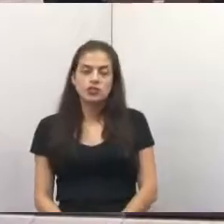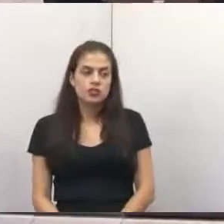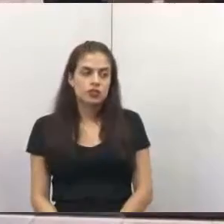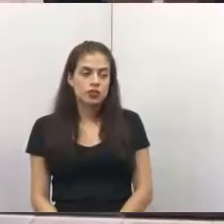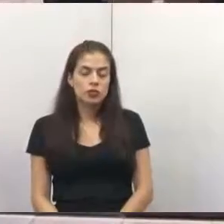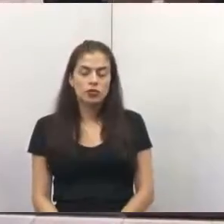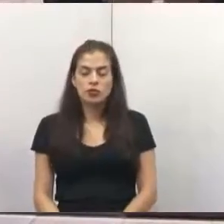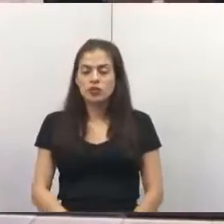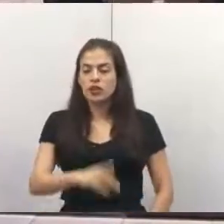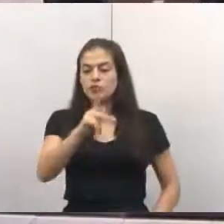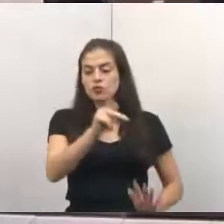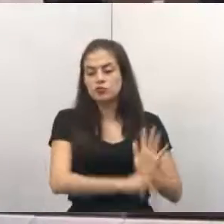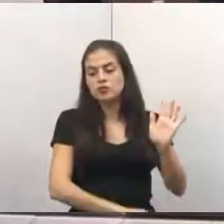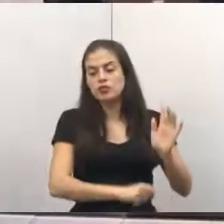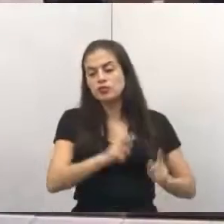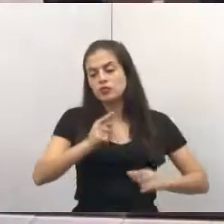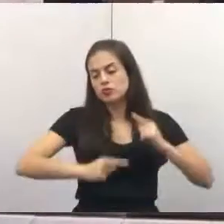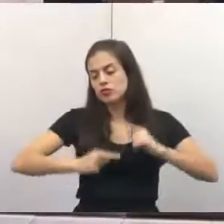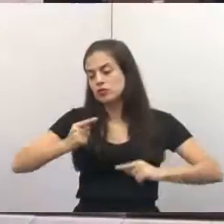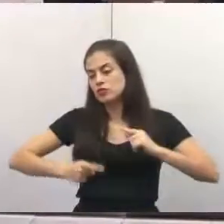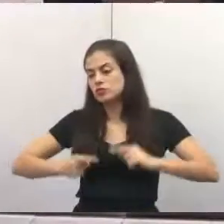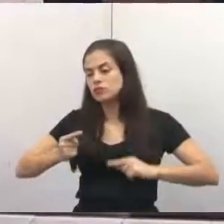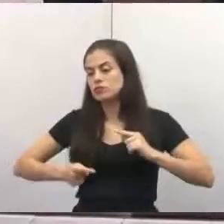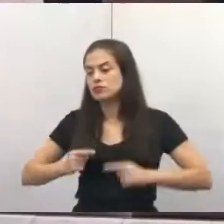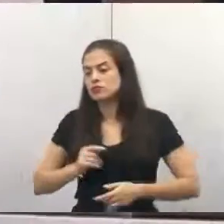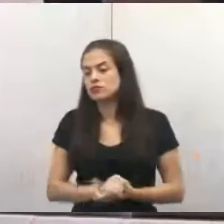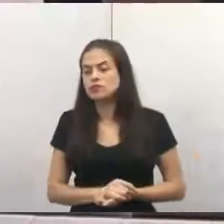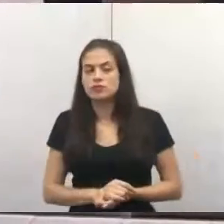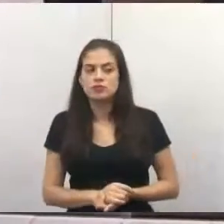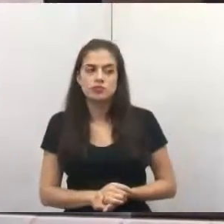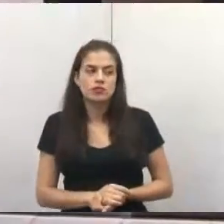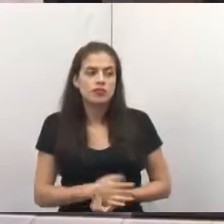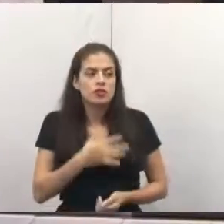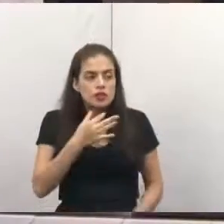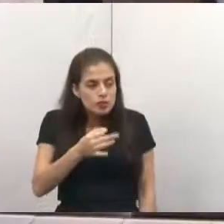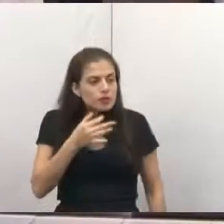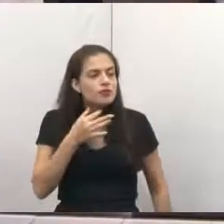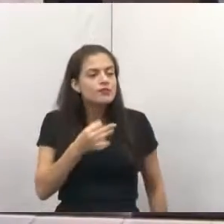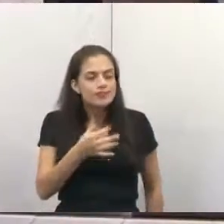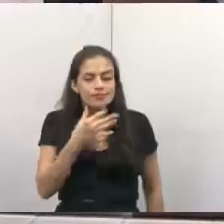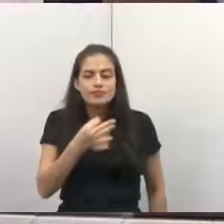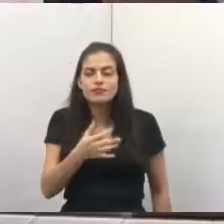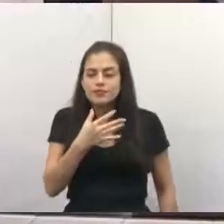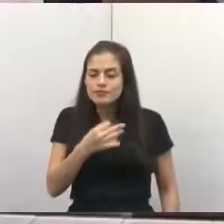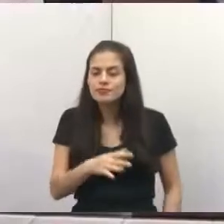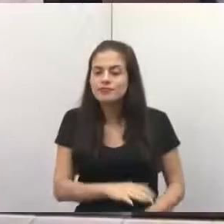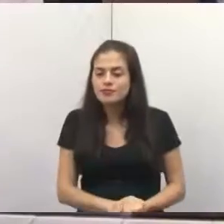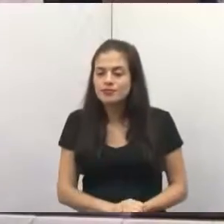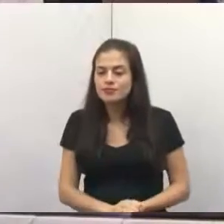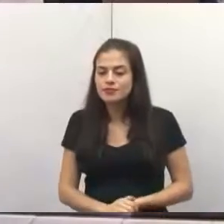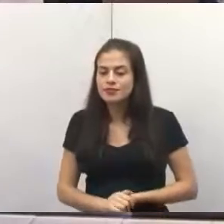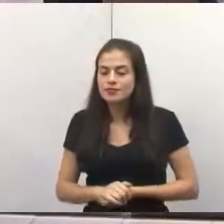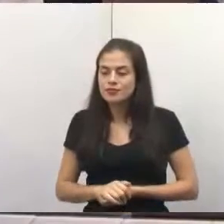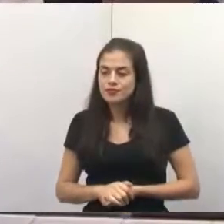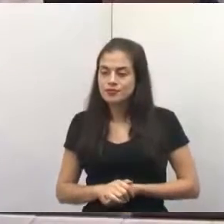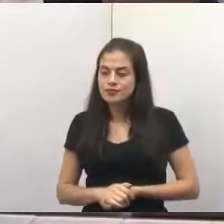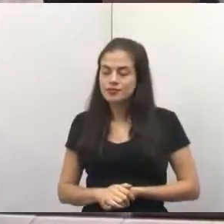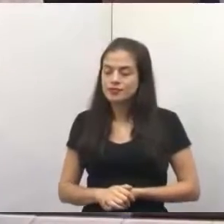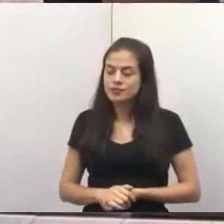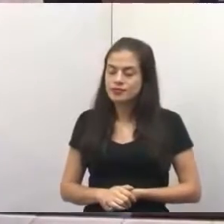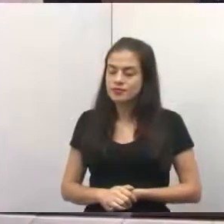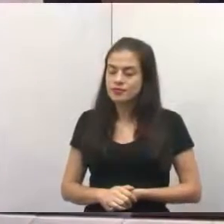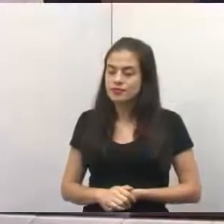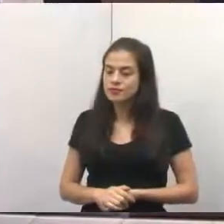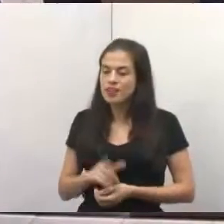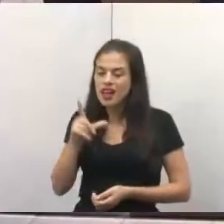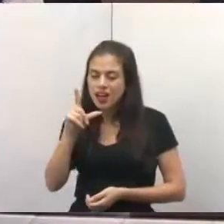O projeto continua em discussão. Eu gostaria de fazer um comentário. Eu não gosto de ser muito repetitiva, pastor, eu vou ser breve. Tem